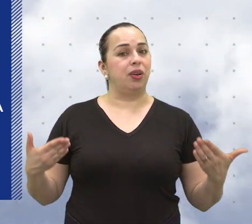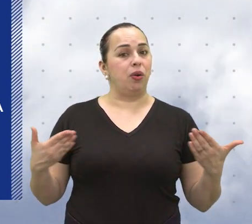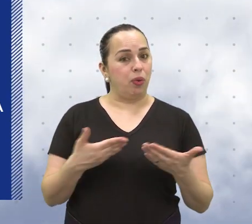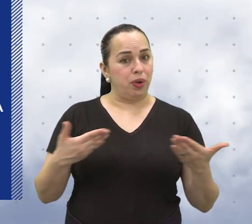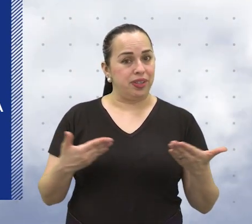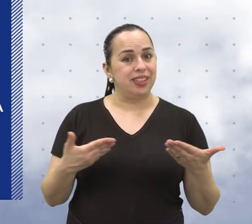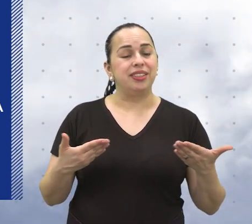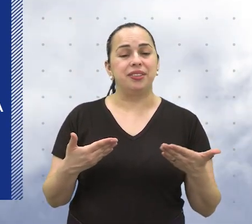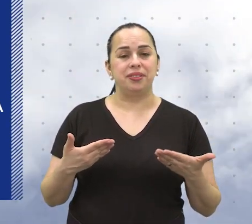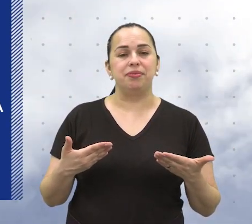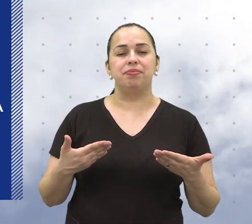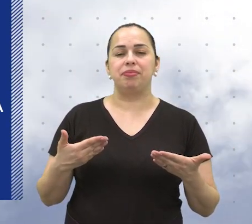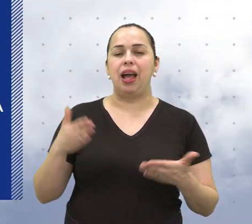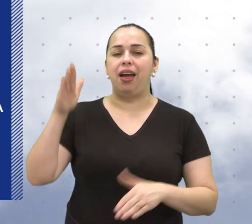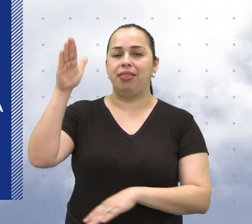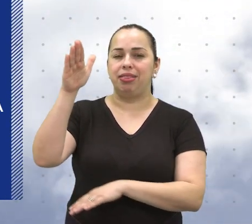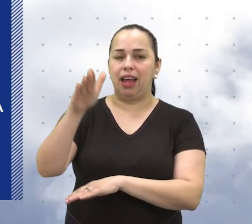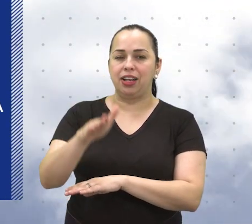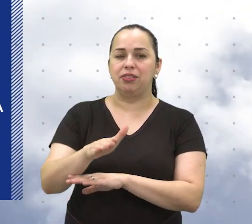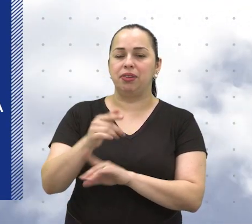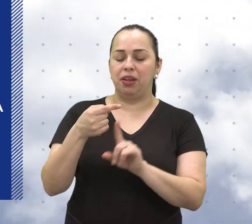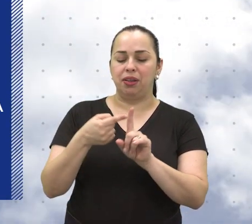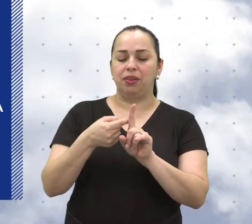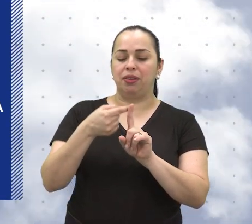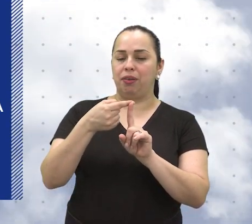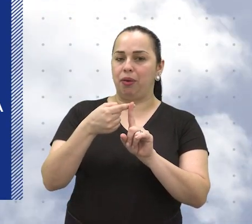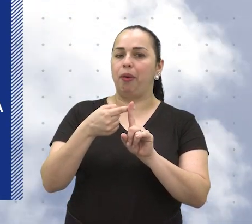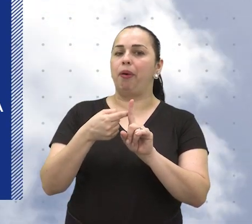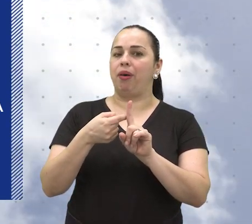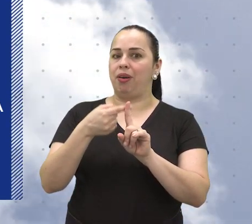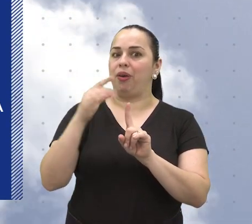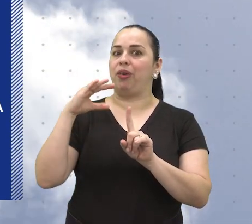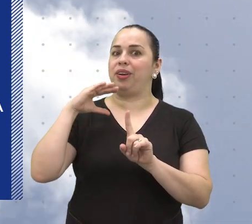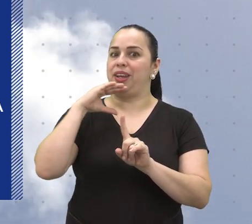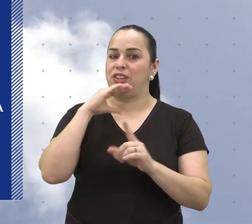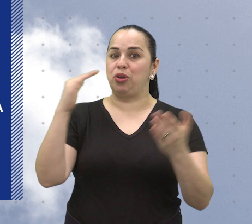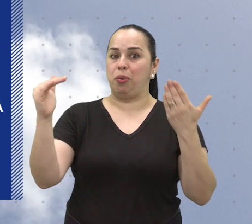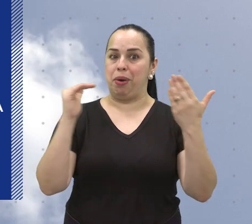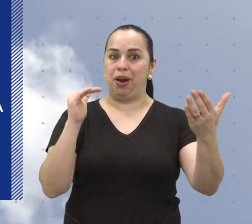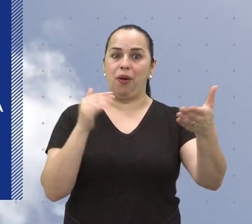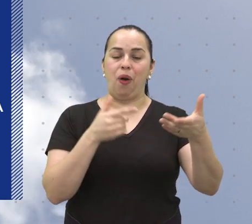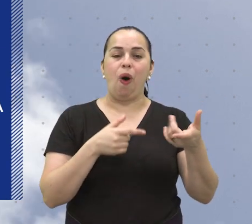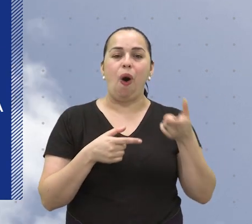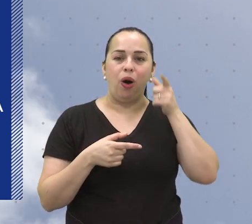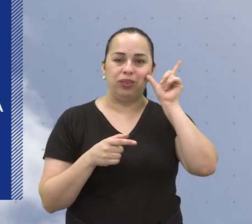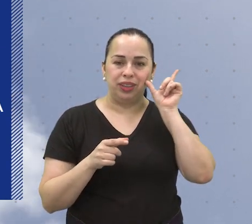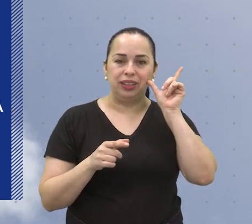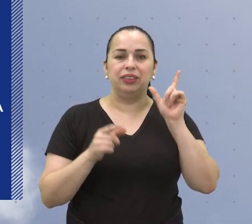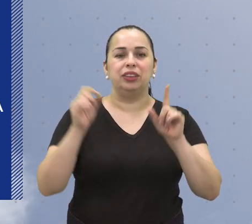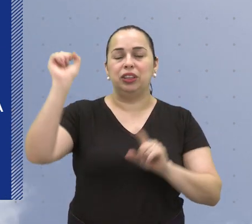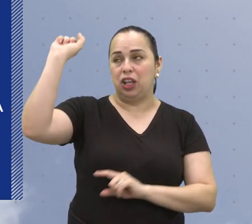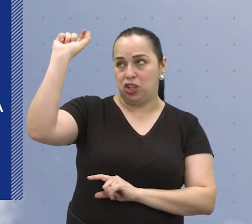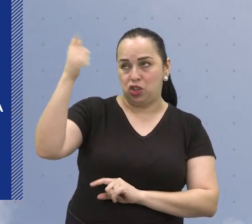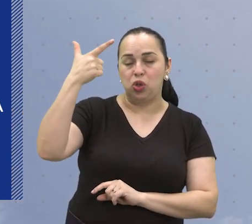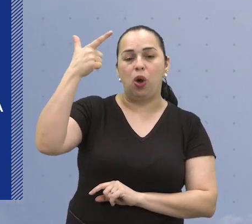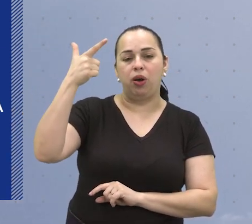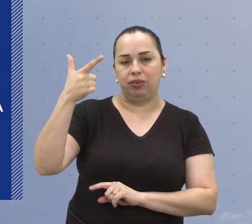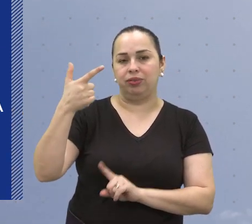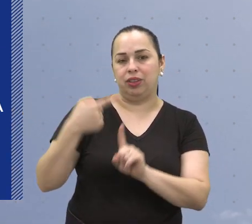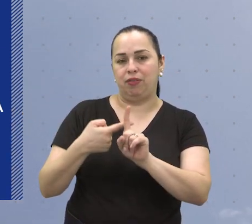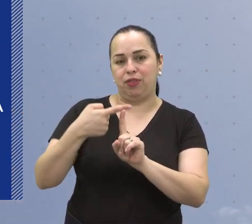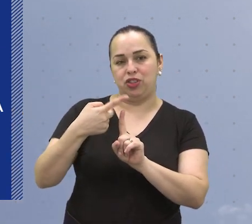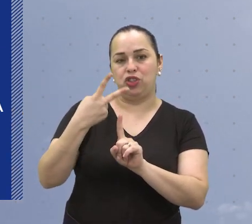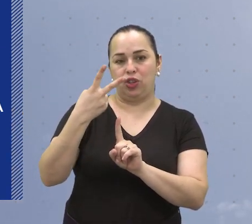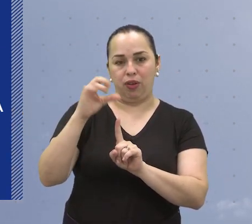Nesta terça-feira, a tarde promete ser mais quente do que ontem, com um aumento de nuvens e aberturas de sol. A máxima esperada é